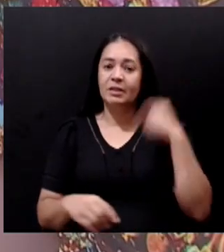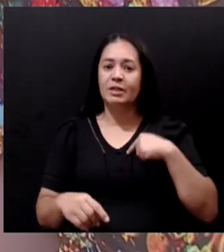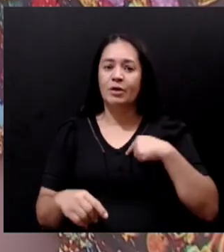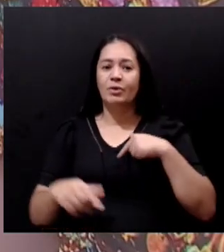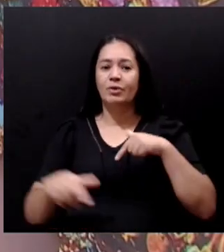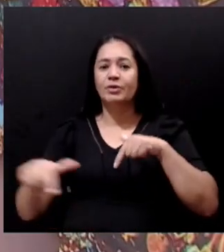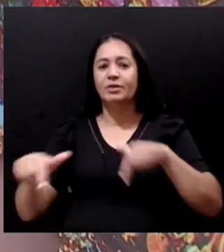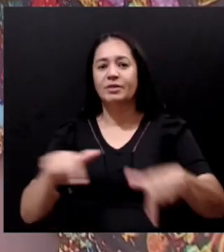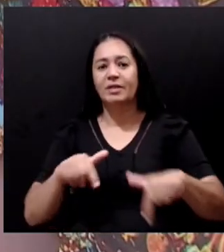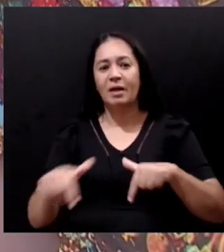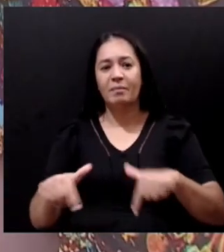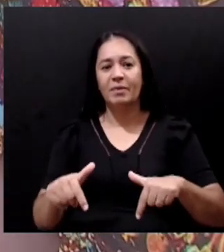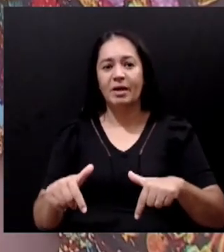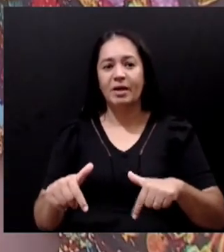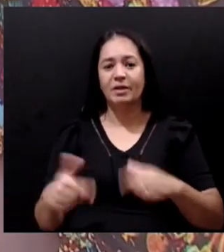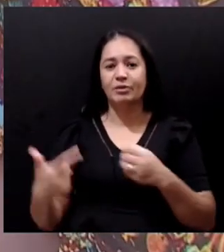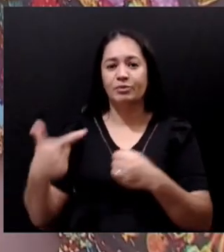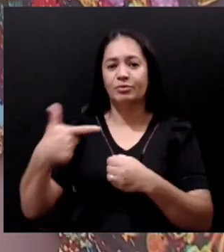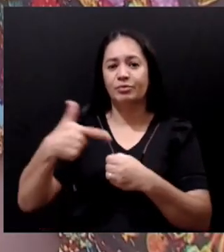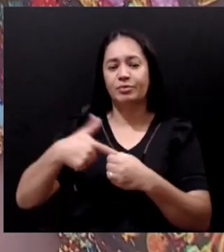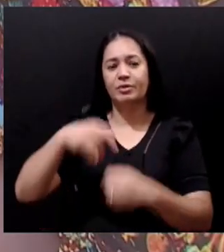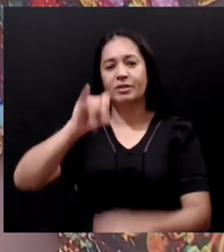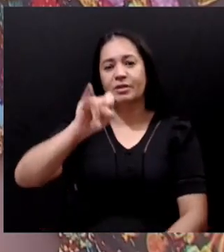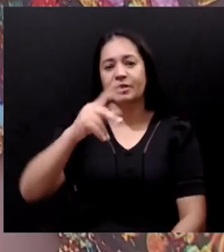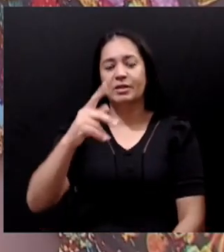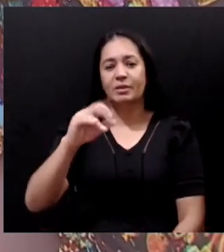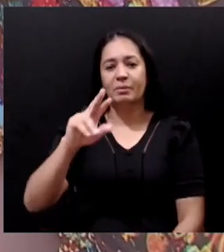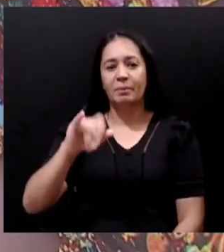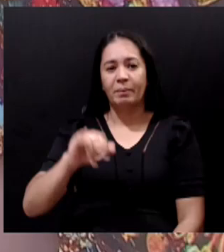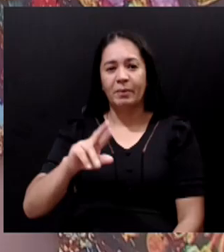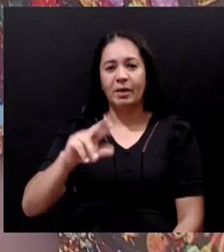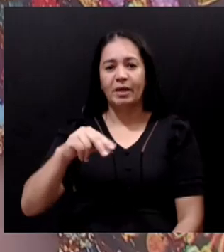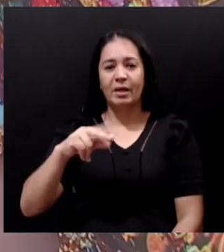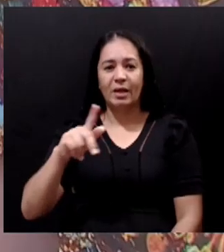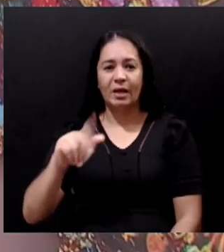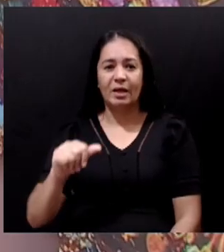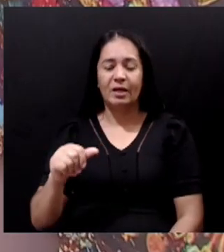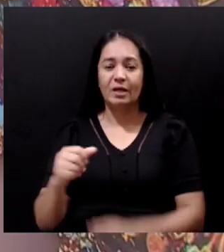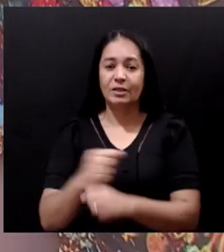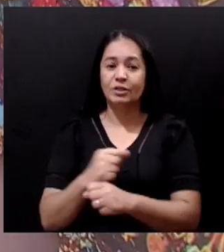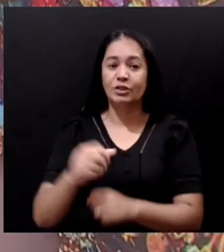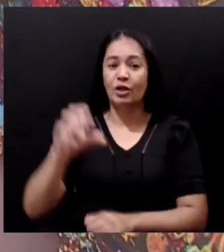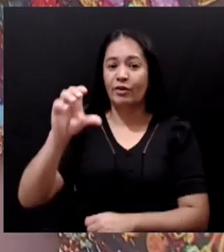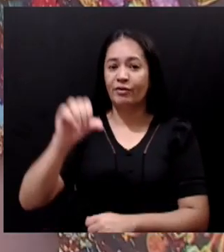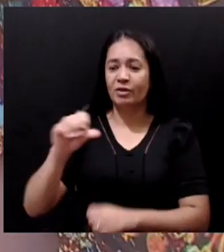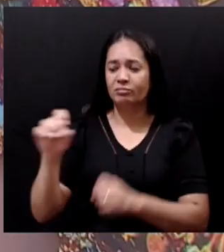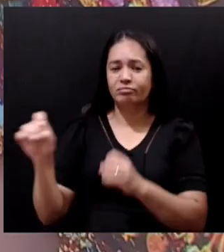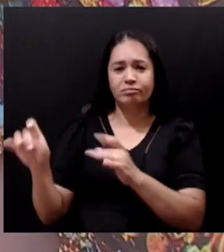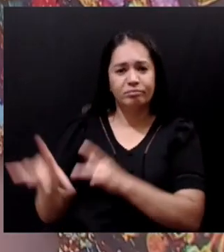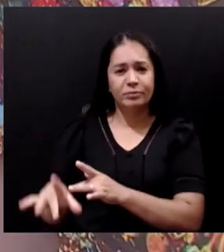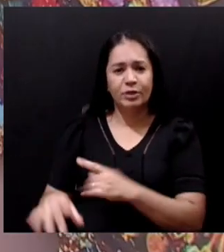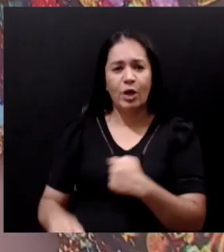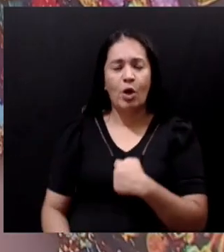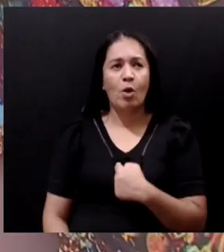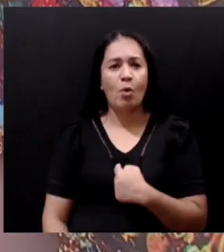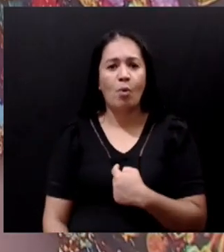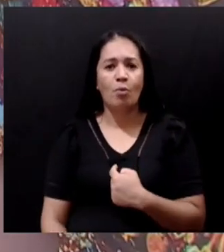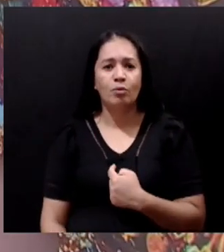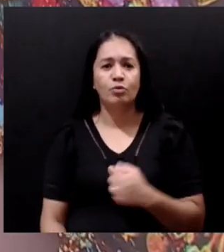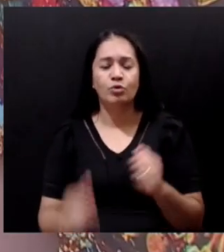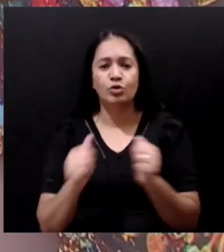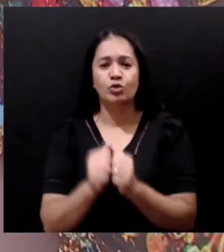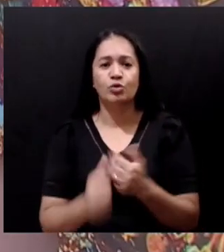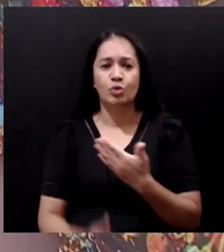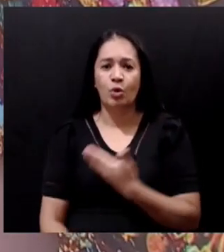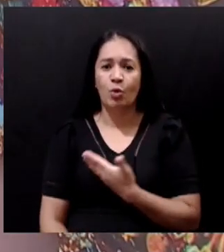de Petróleo Ipiranga, em Paulínia. Fiquei 9 anos. Depois daí que eu, com um amigo lá, um padrinho de casamento